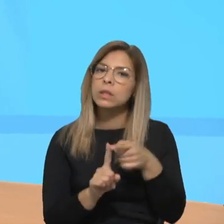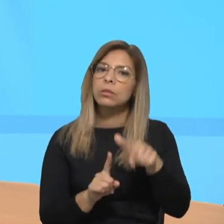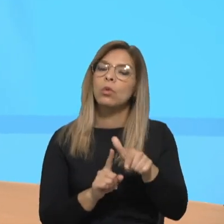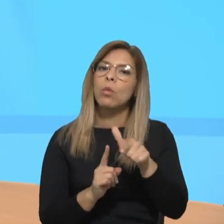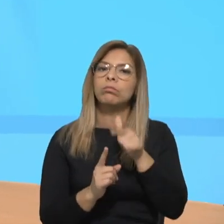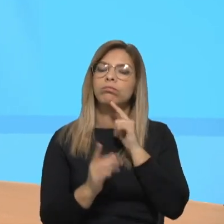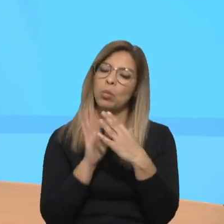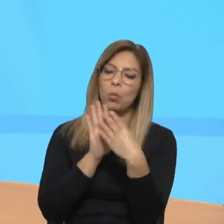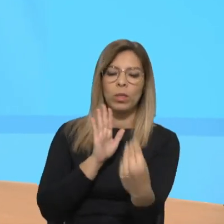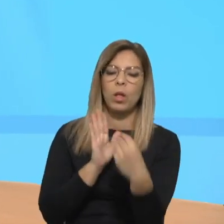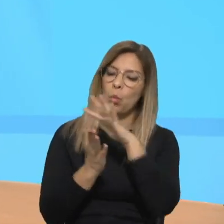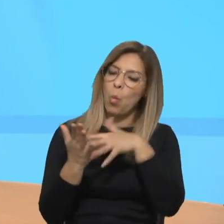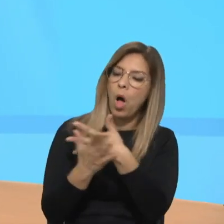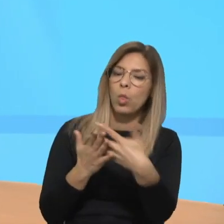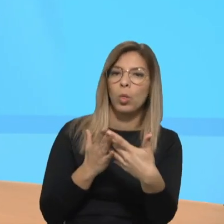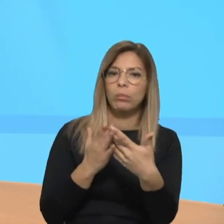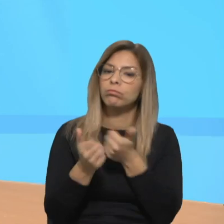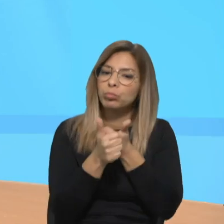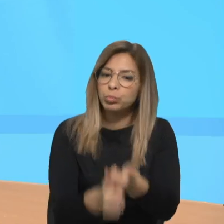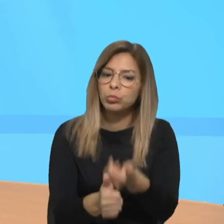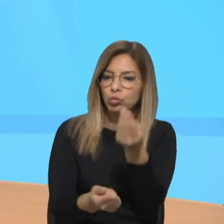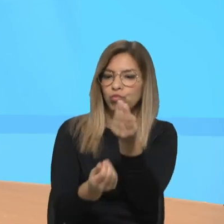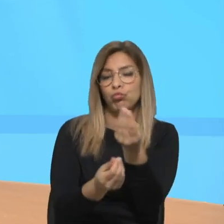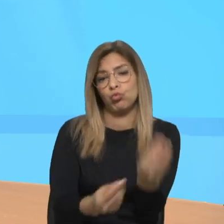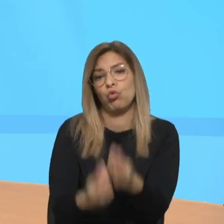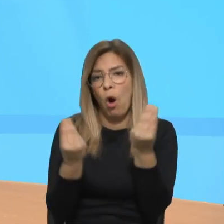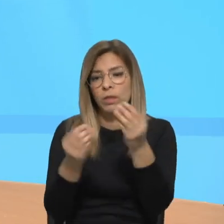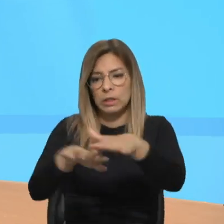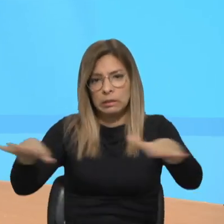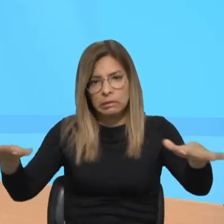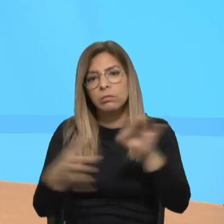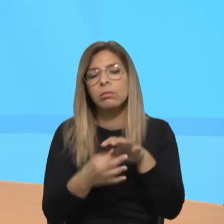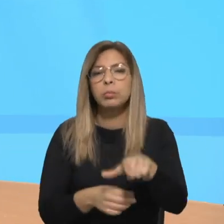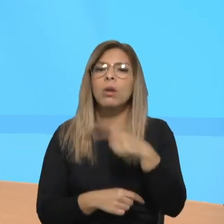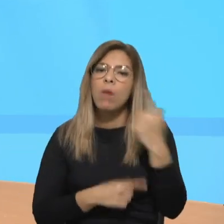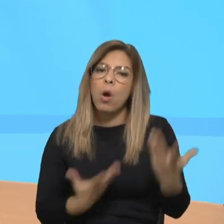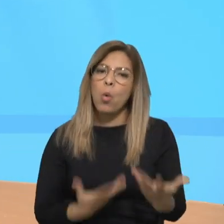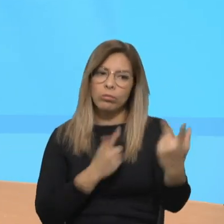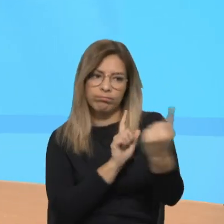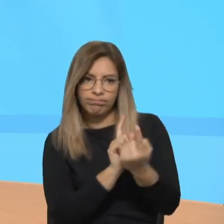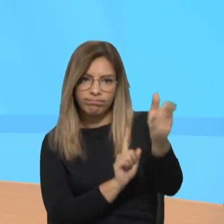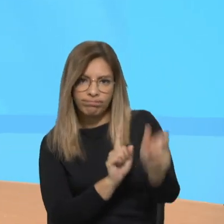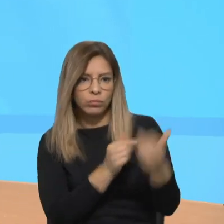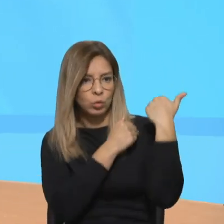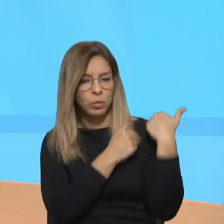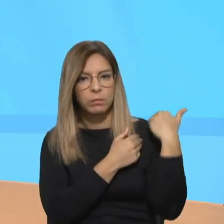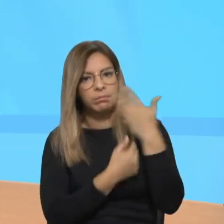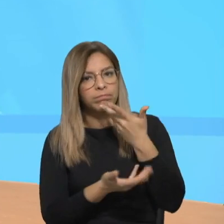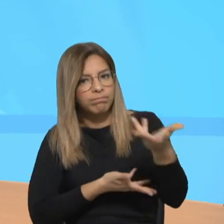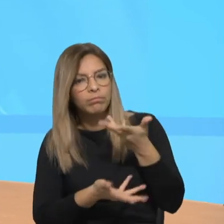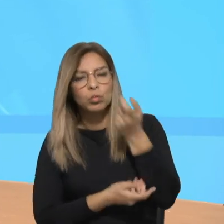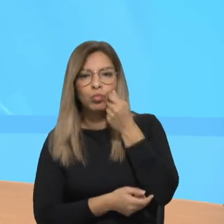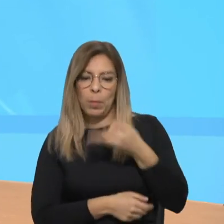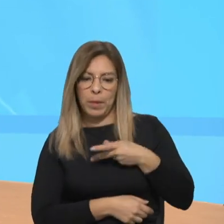de referência para a pastoral dos jovens. Vamos, neste programa, conversar com o responsável por este processo, Pedro